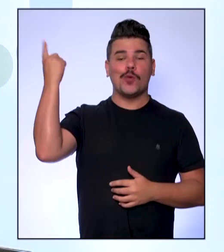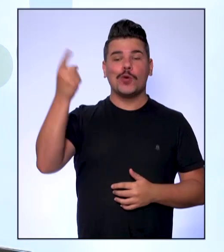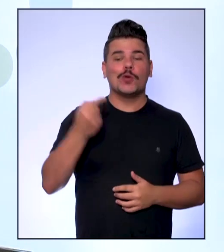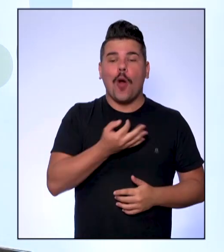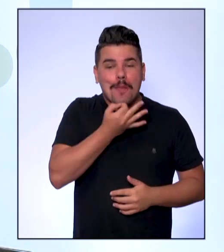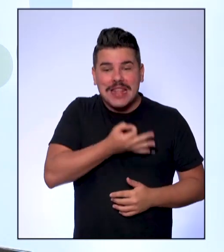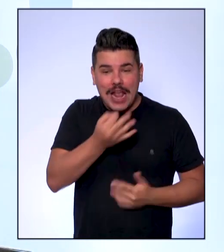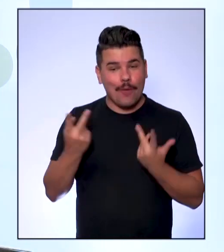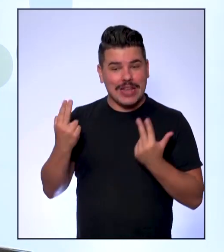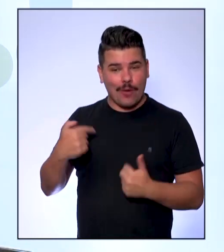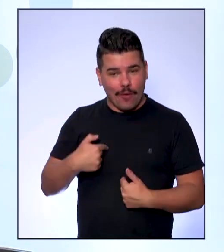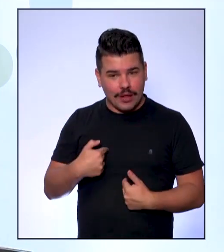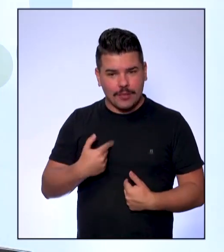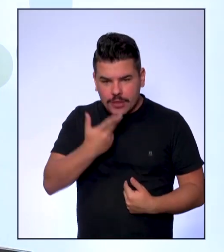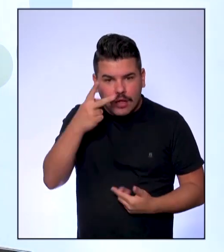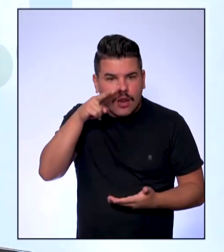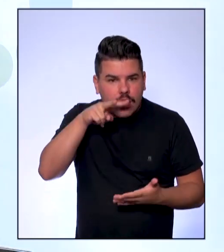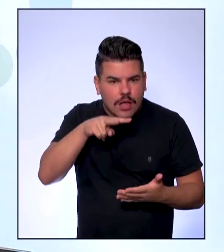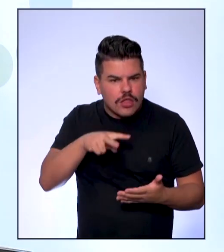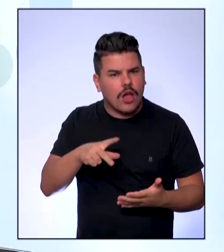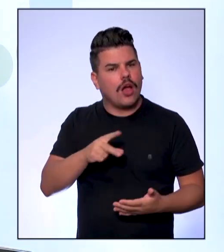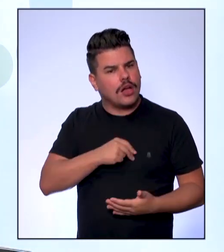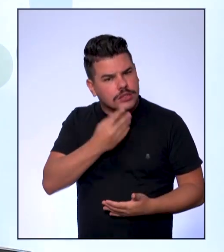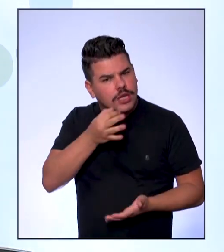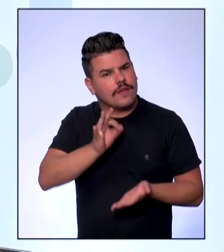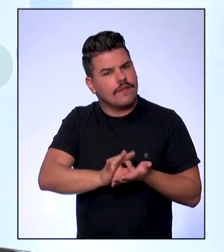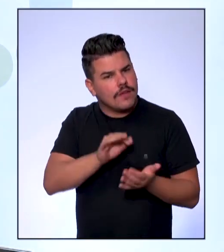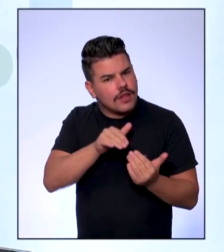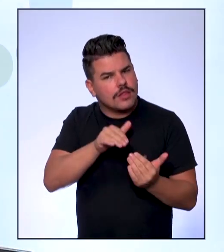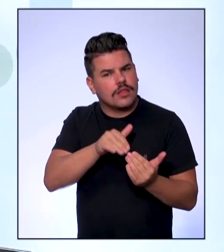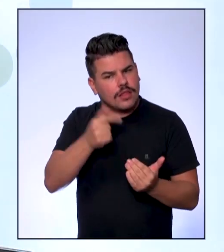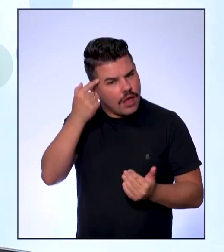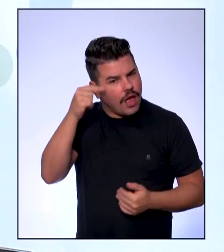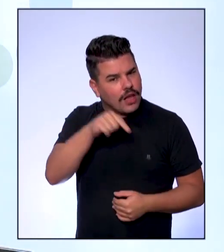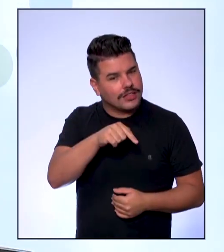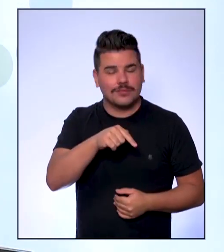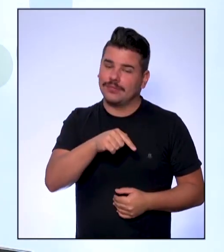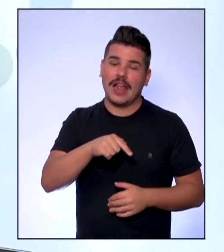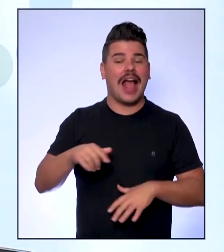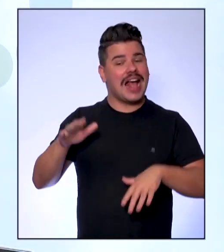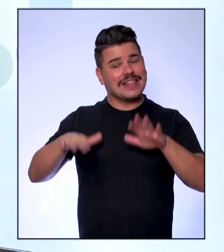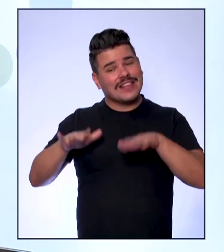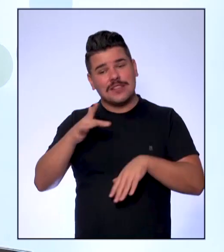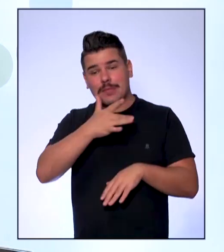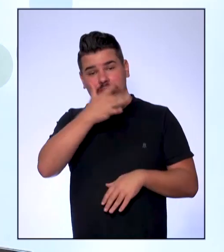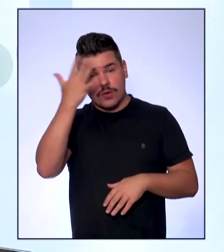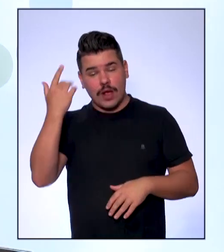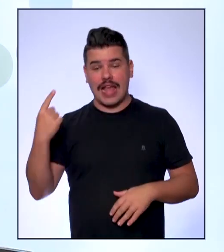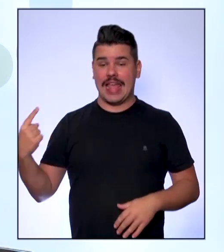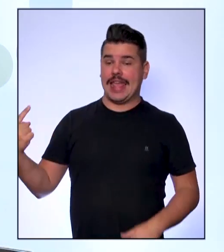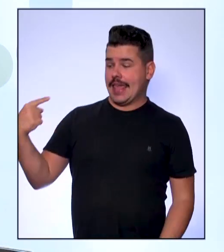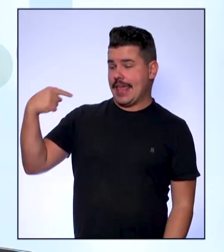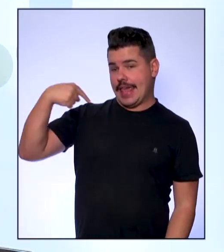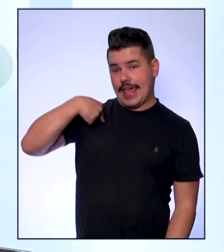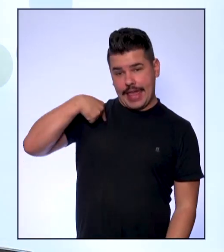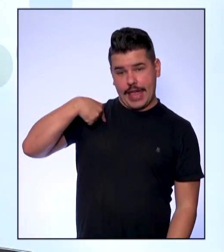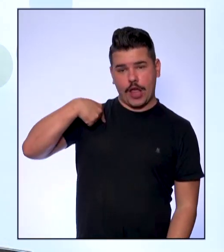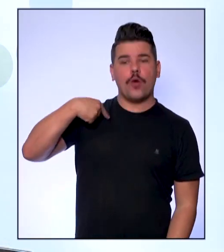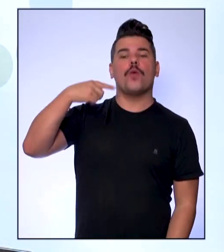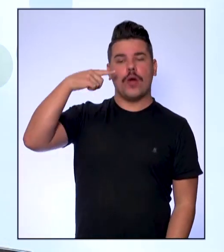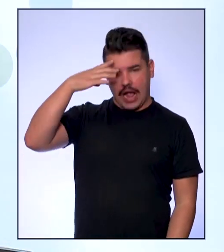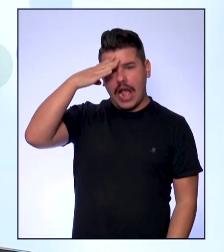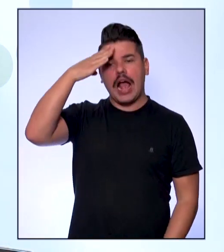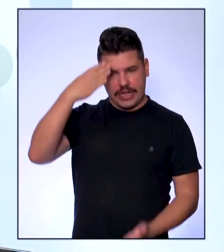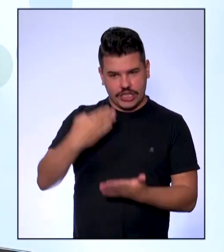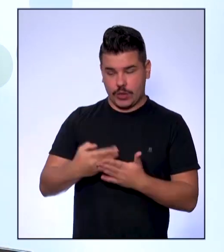pessoas a acreditarem que aquilo é verdade. Né? Quando você pega um site ou uma notícia que alguém fala assim, eu acredito que isso